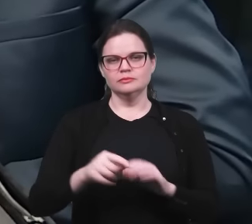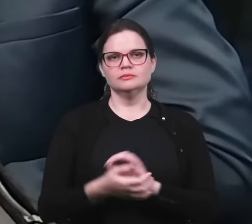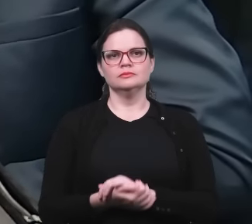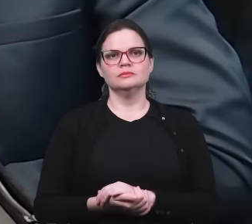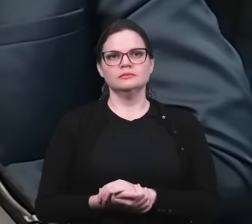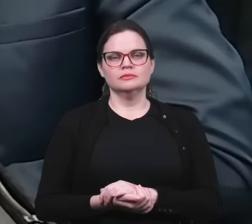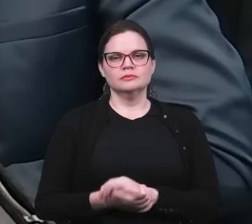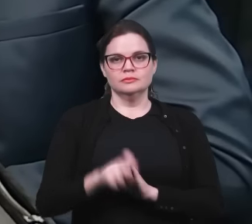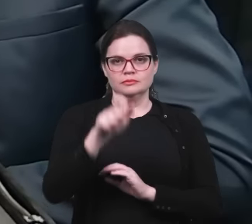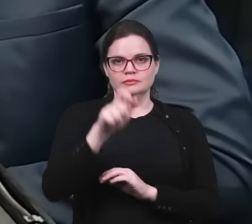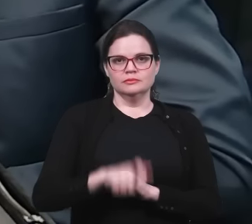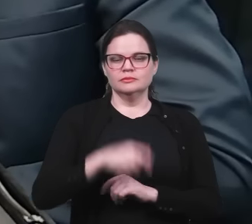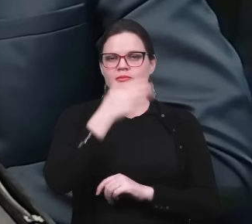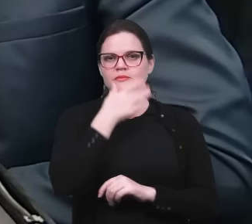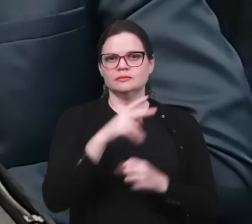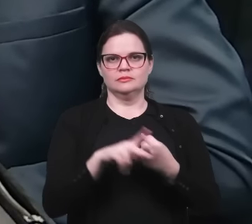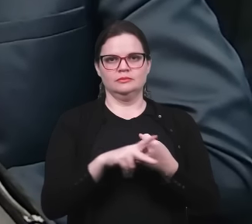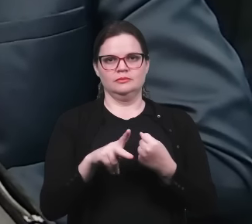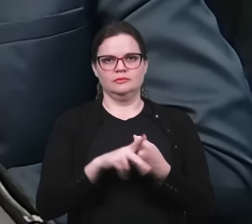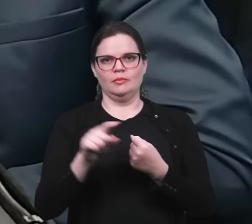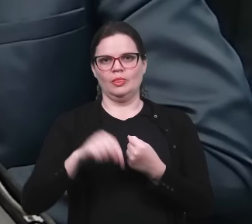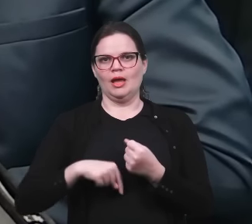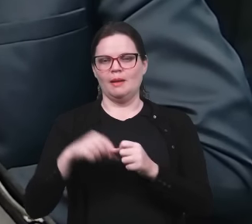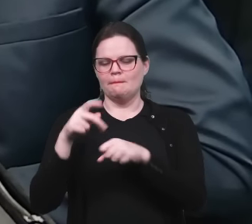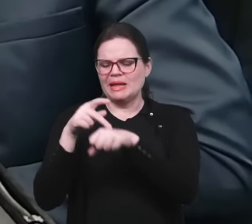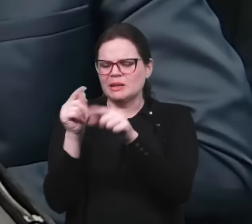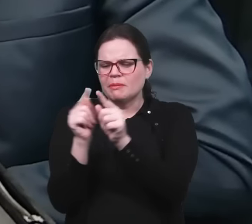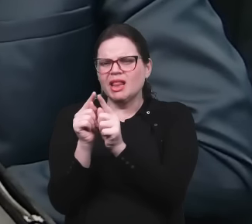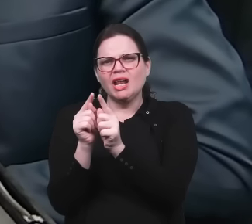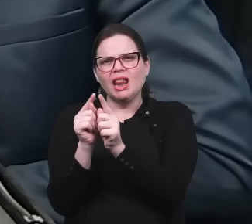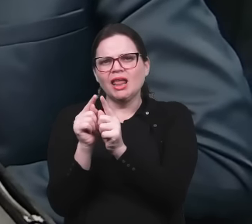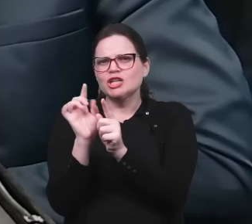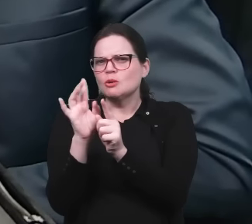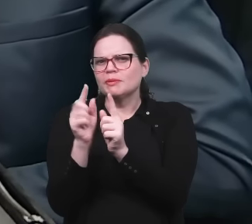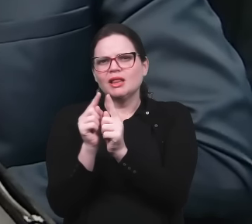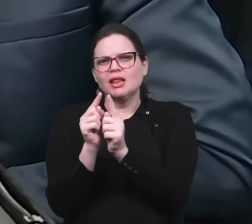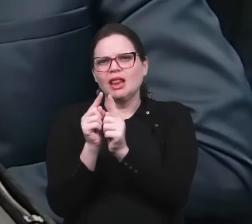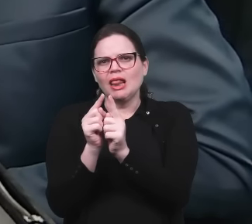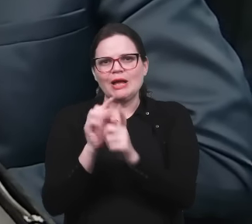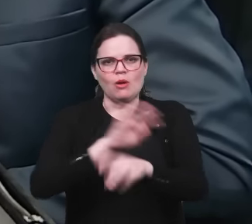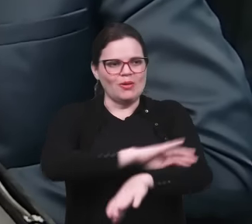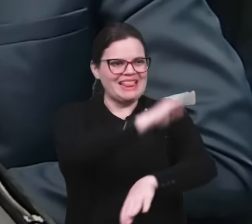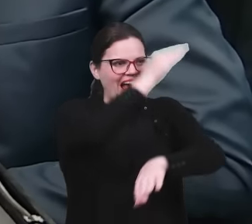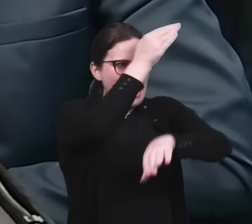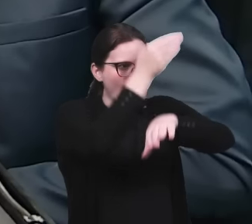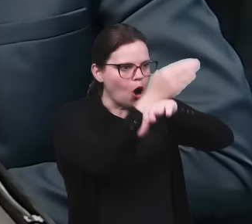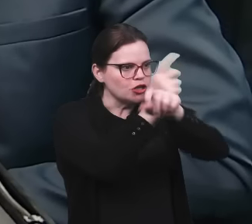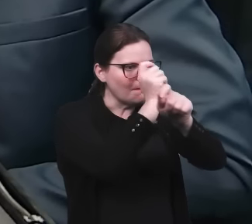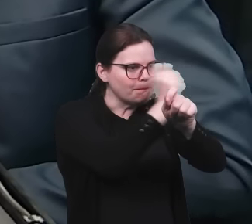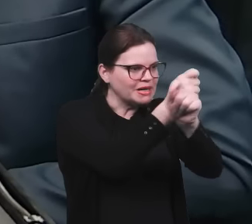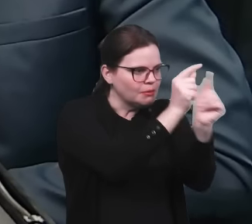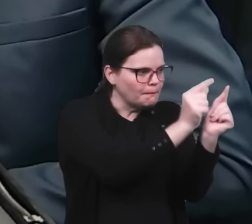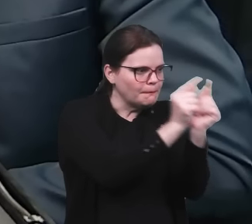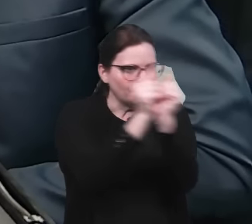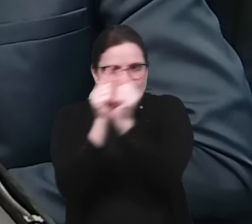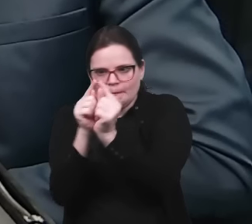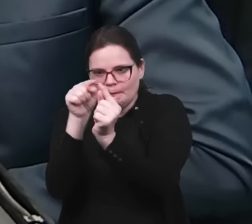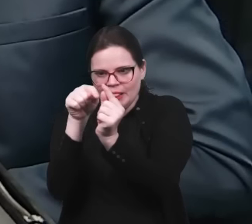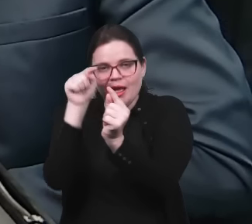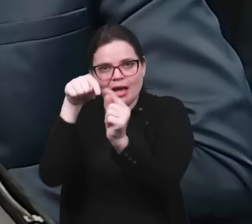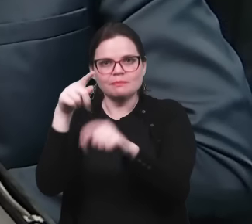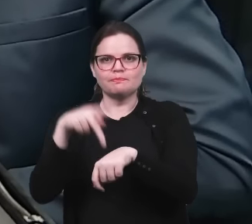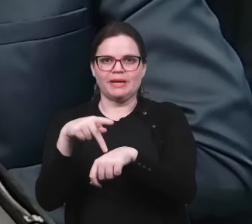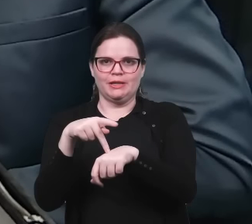Pedro é um fragmento, é parte, ele é só um pedaço. Paulo escreve na sua